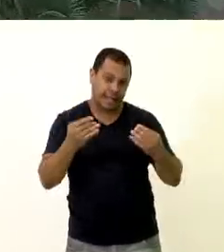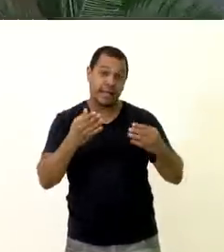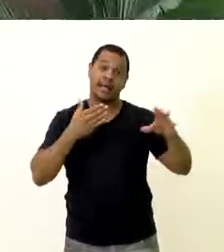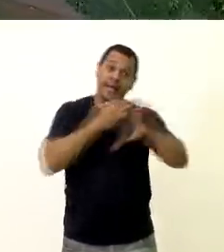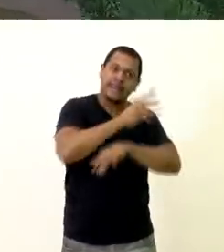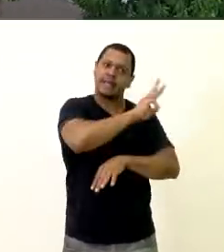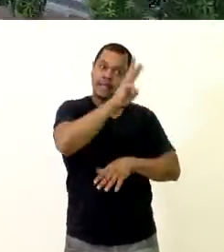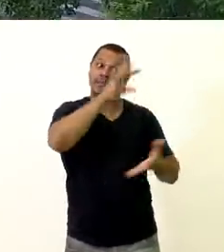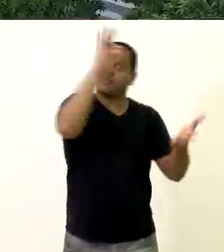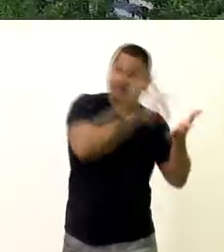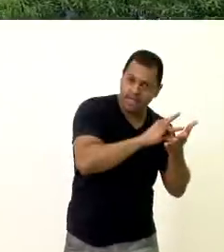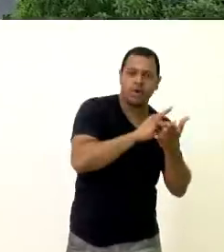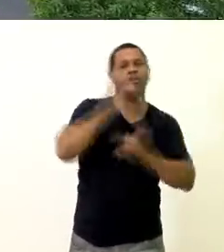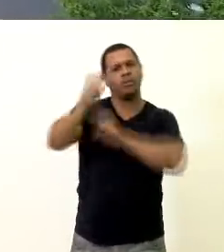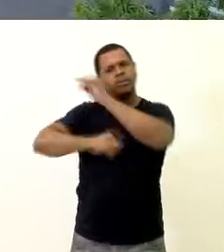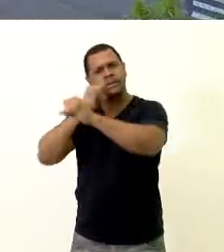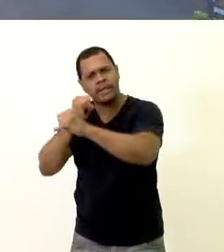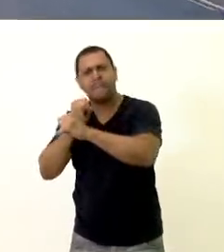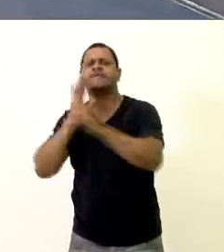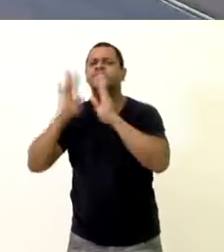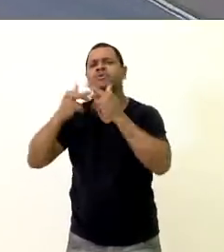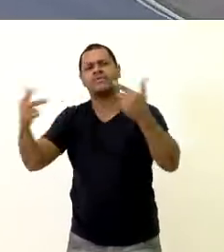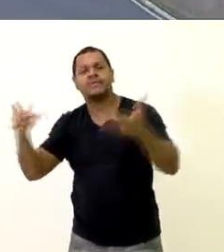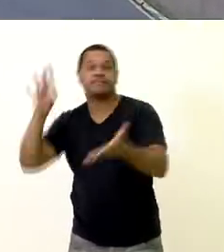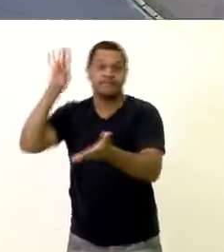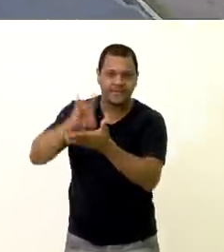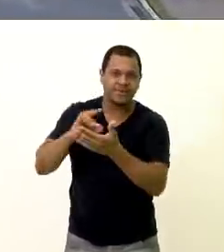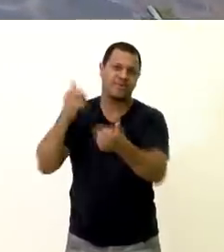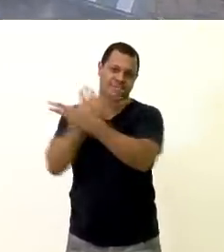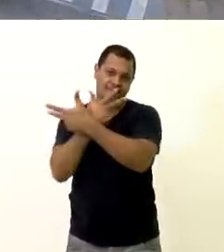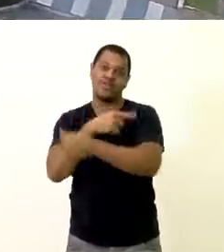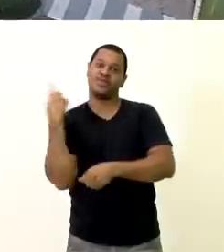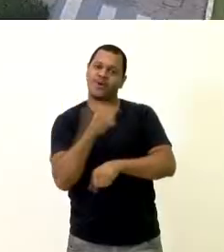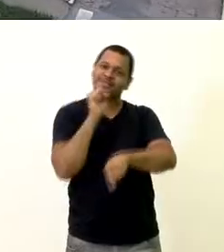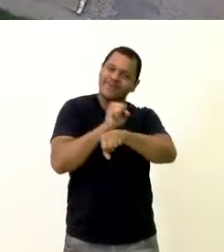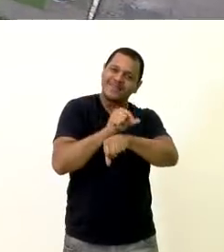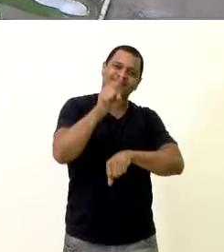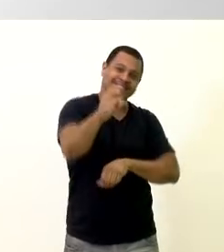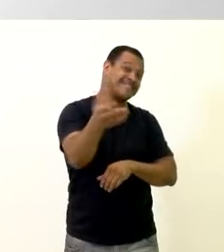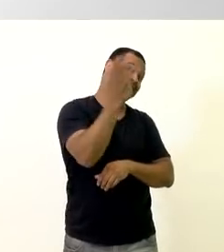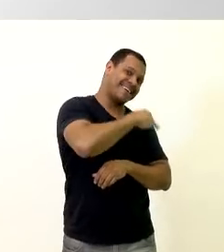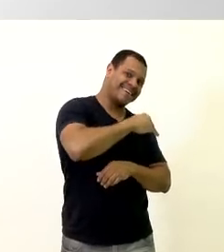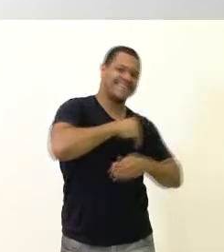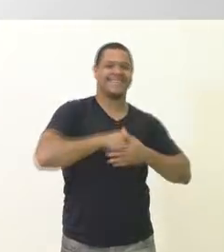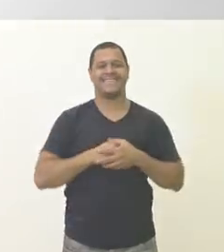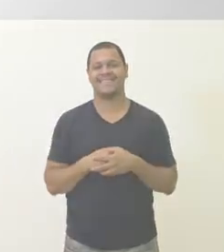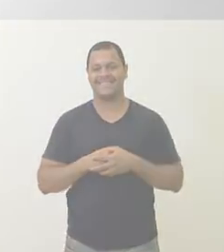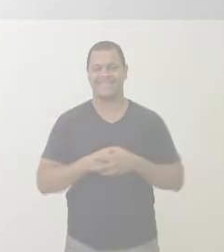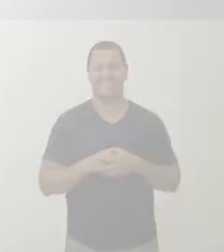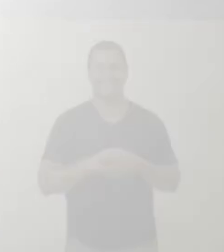outros detalhes por meio do site e das mídias sociais da instituição. Esperamos você!